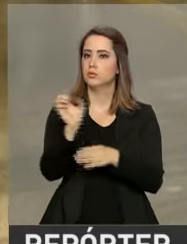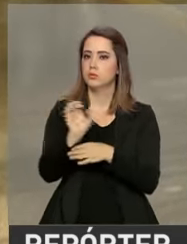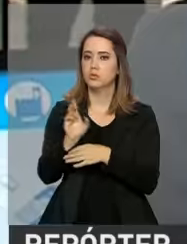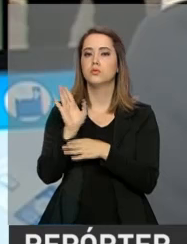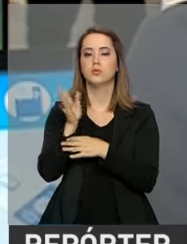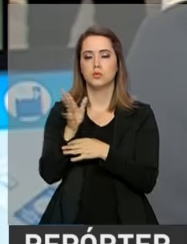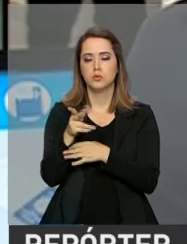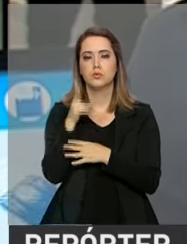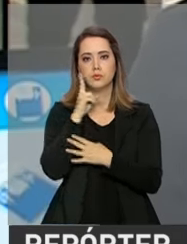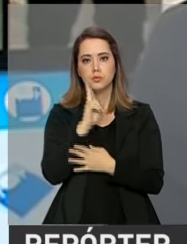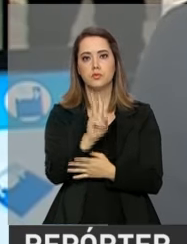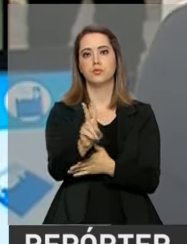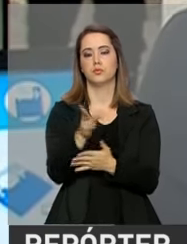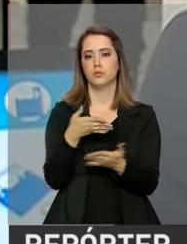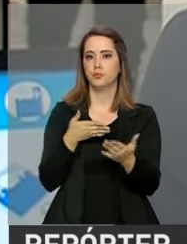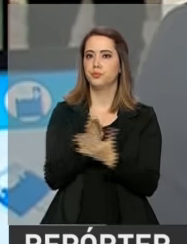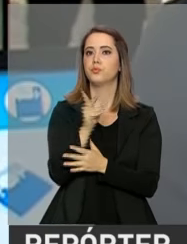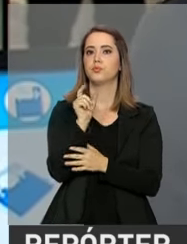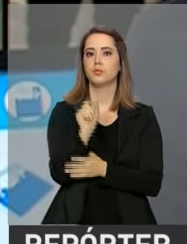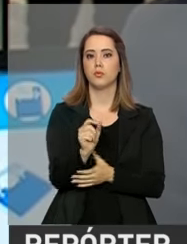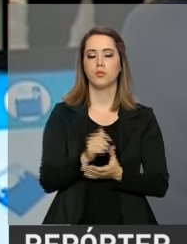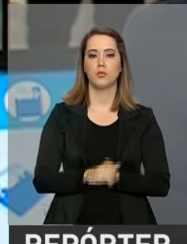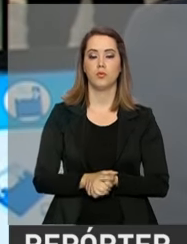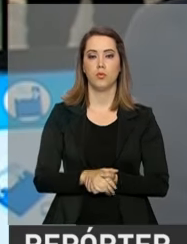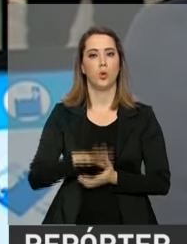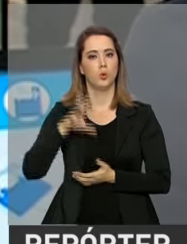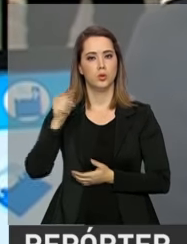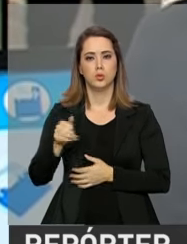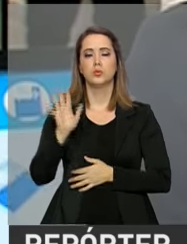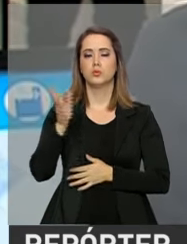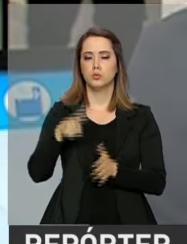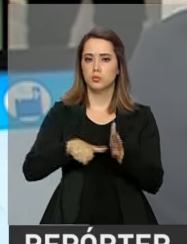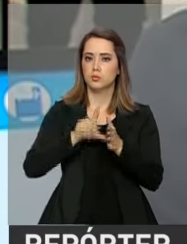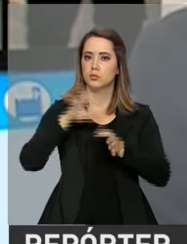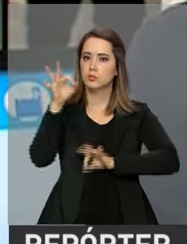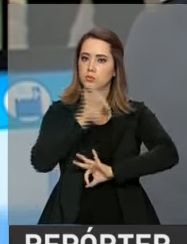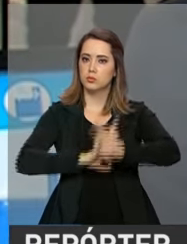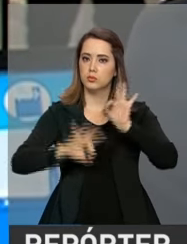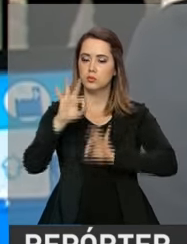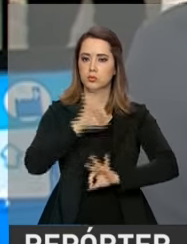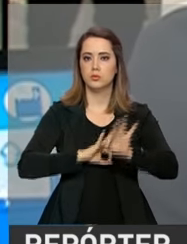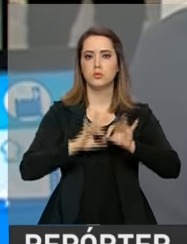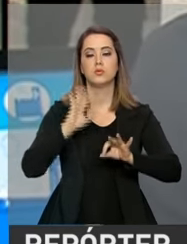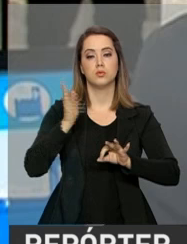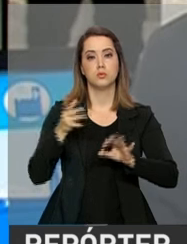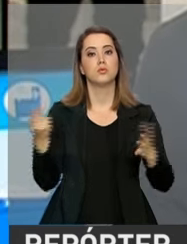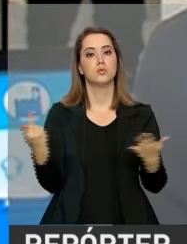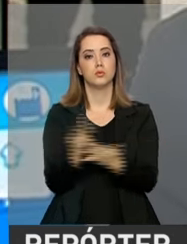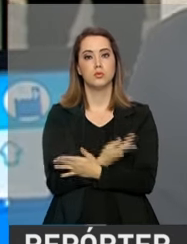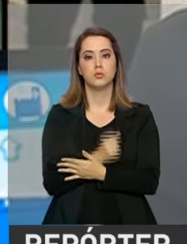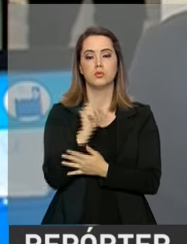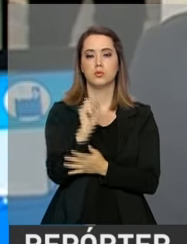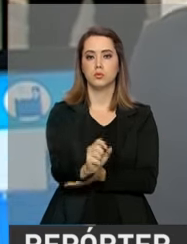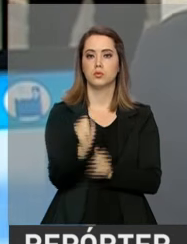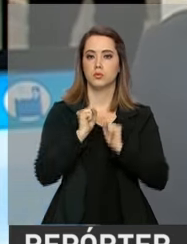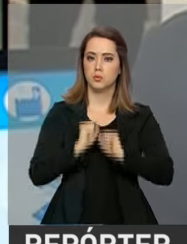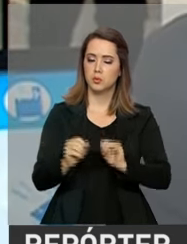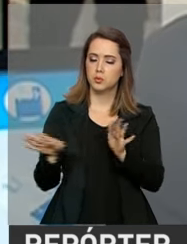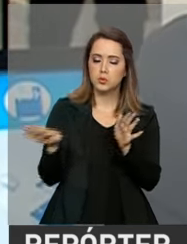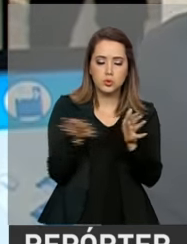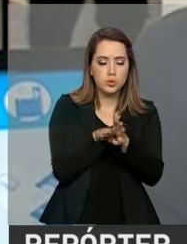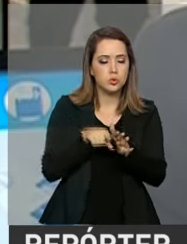ministro tubo e foi planejado foi realizado em relação à segurança eles podem vim com absoluta